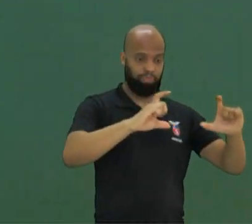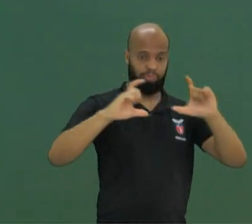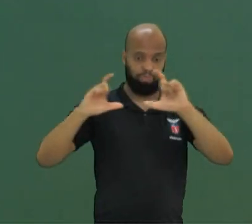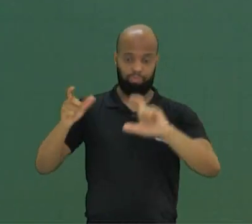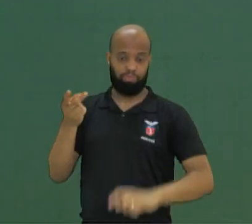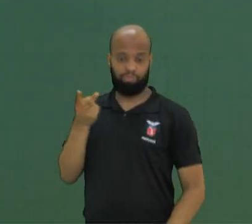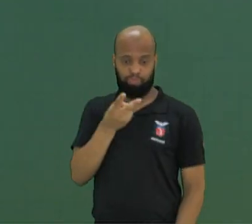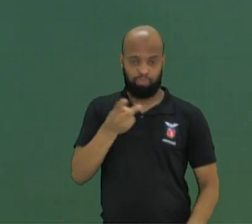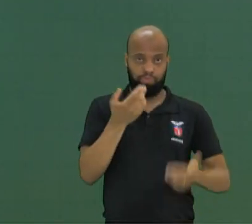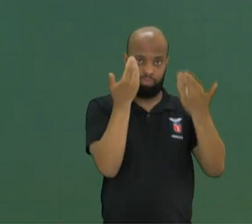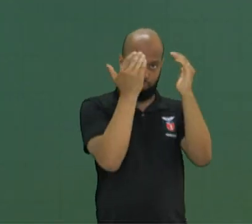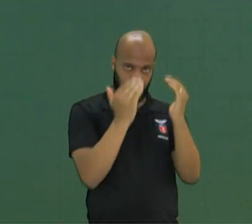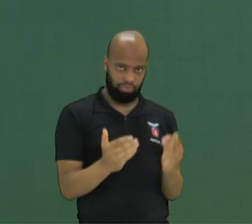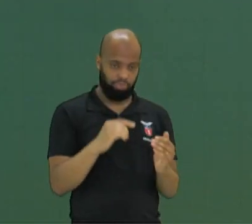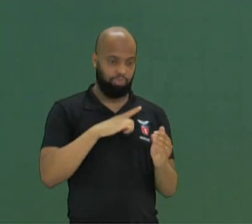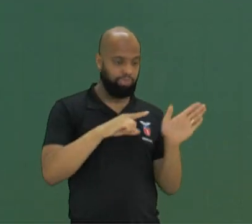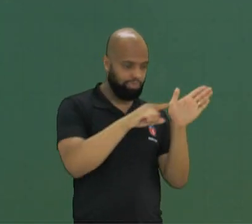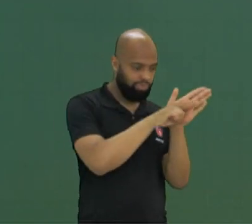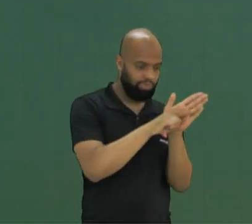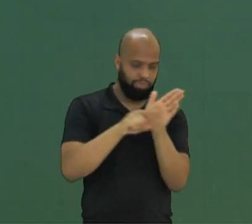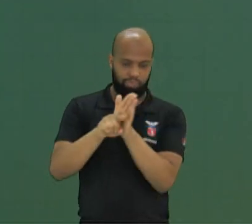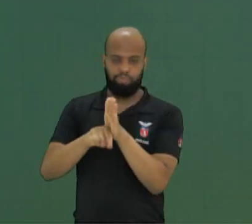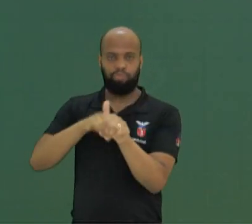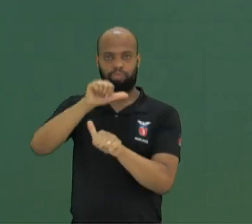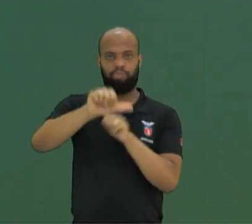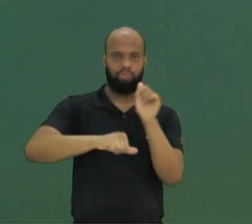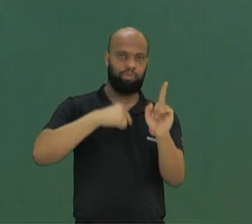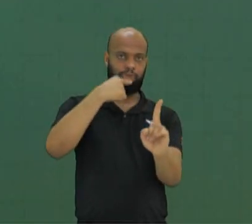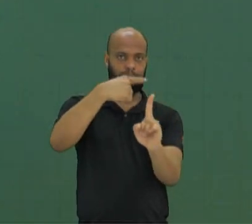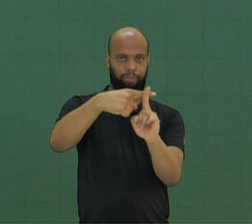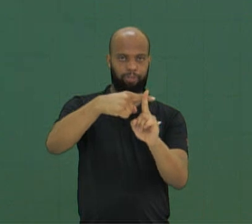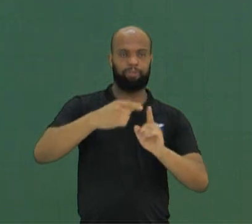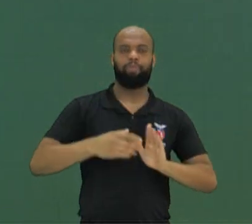ó. Menos com menos dá mais.